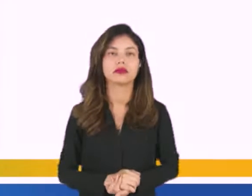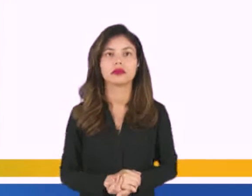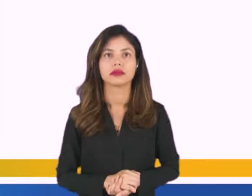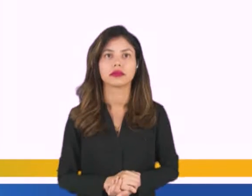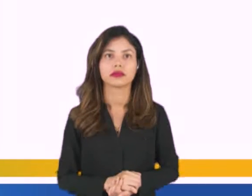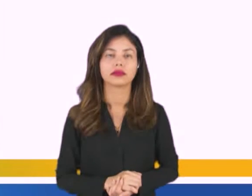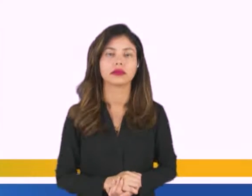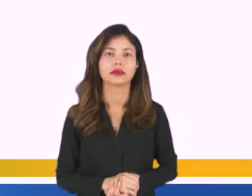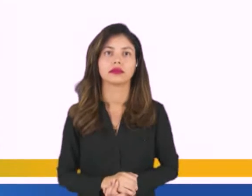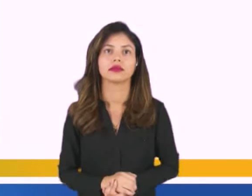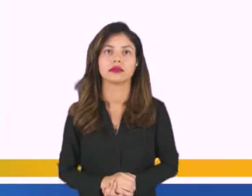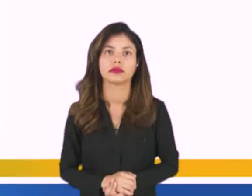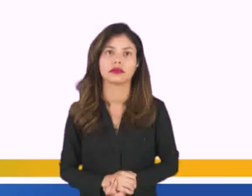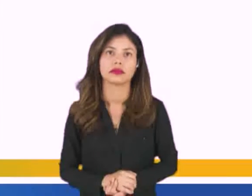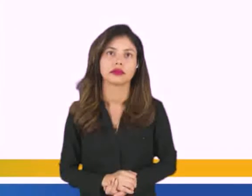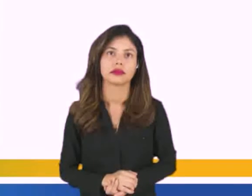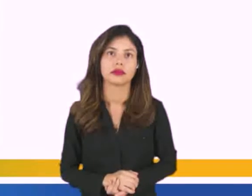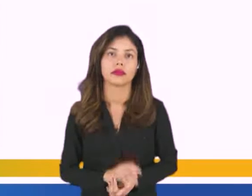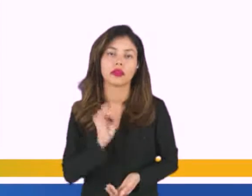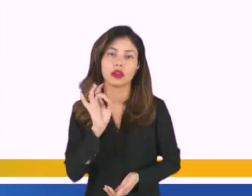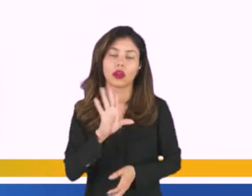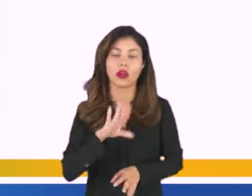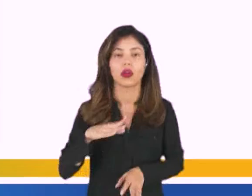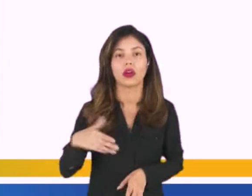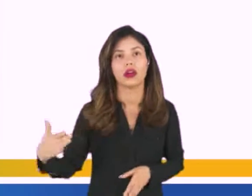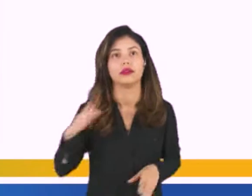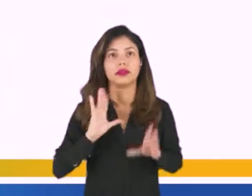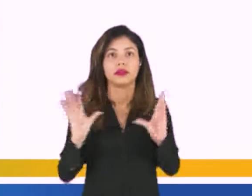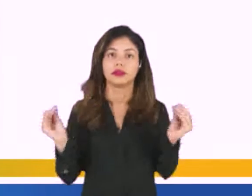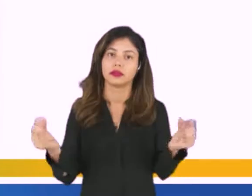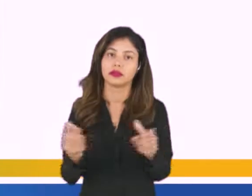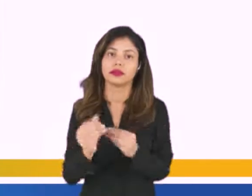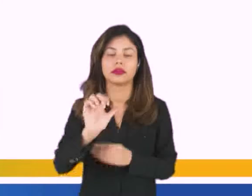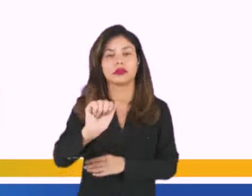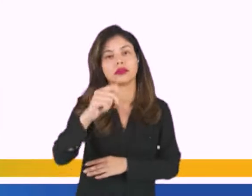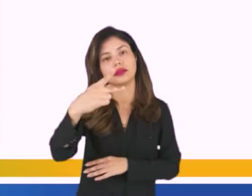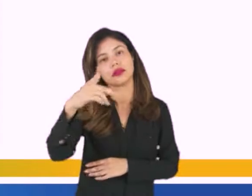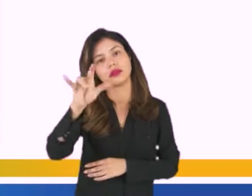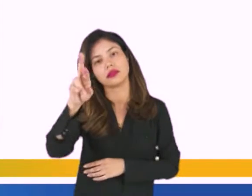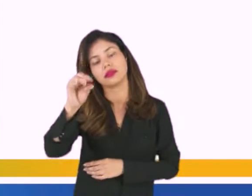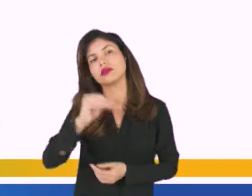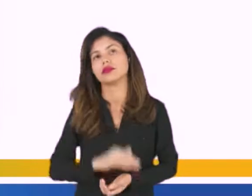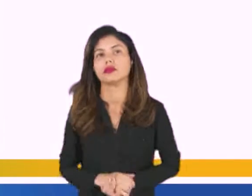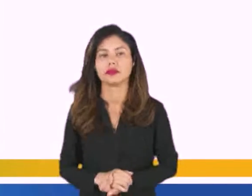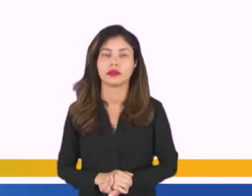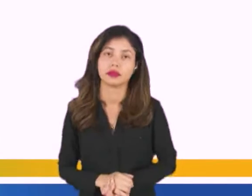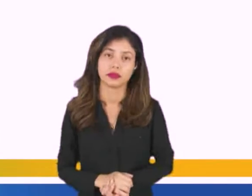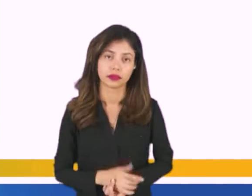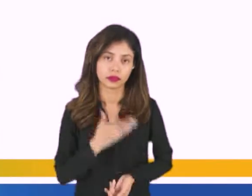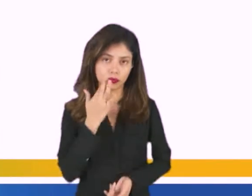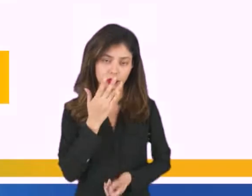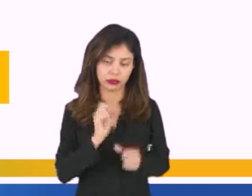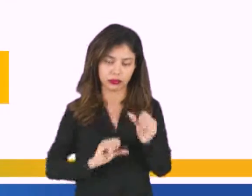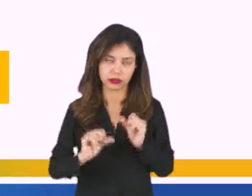aqui embaixo. Ó, ele só reagiu quando foi uma substância apolar para poder mudar a coloração dele.